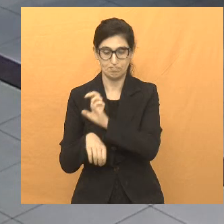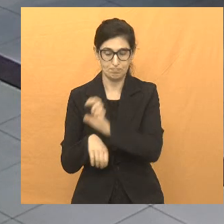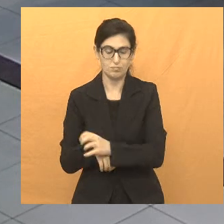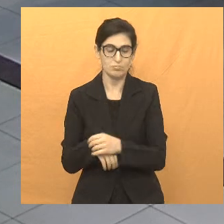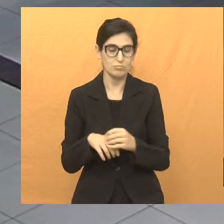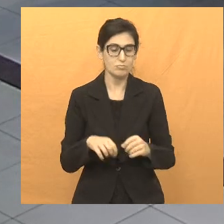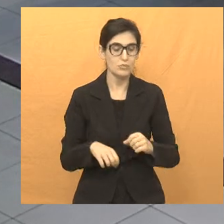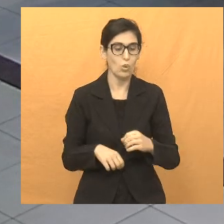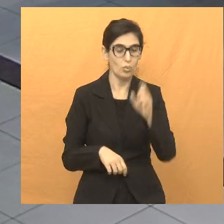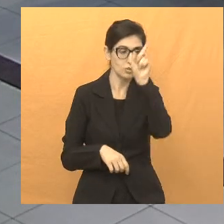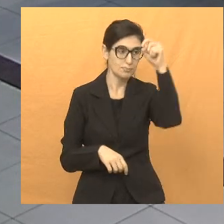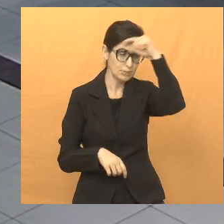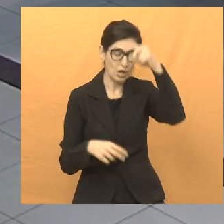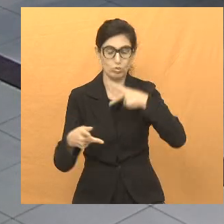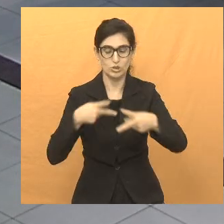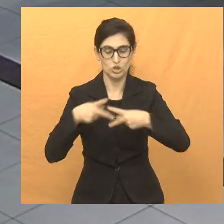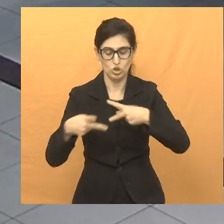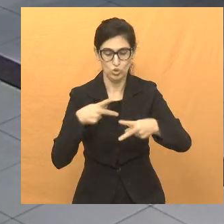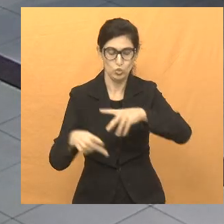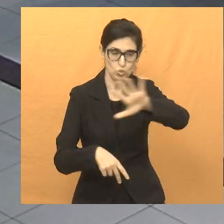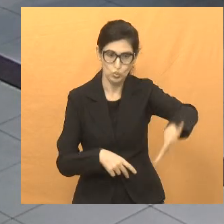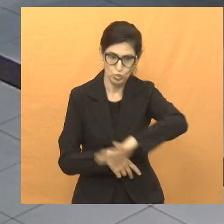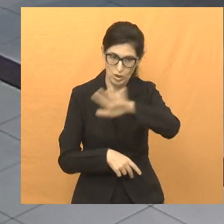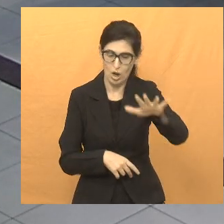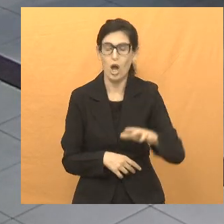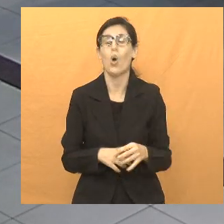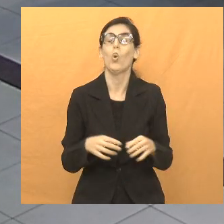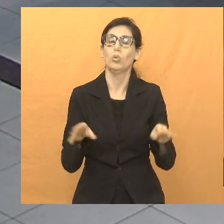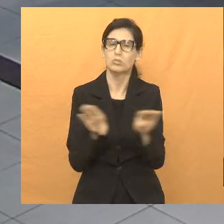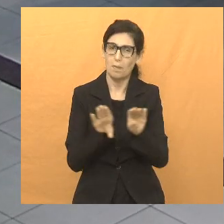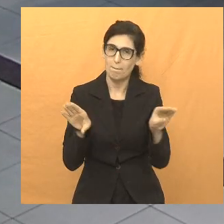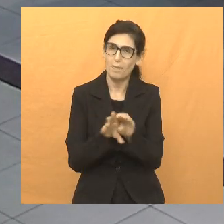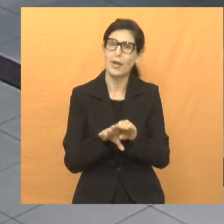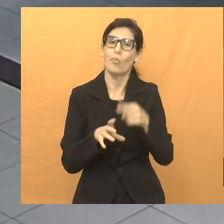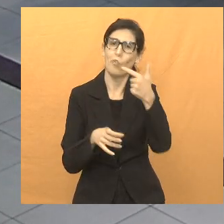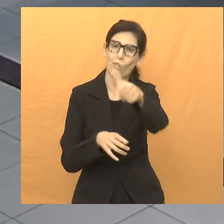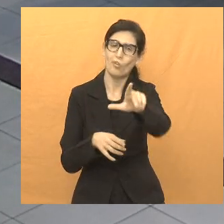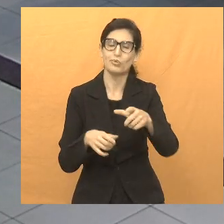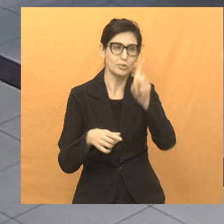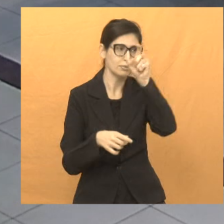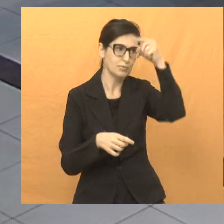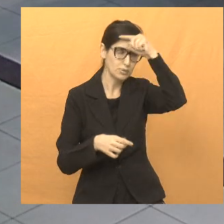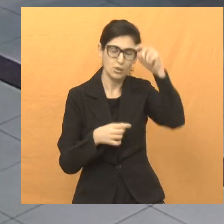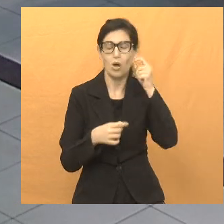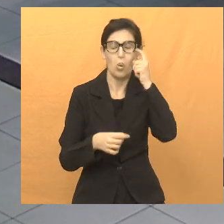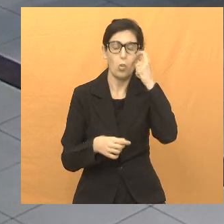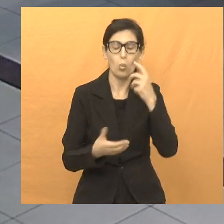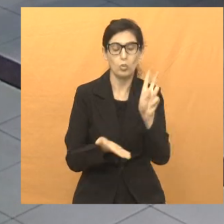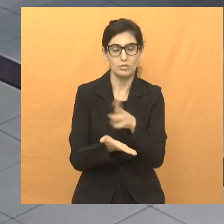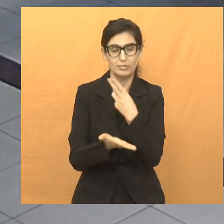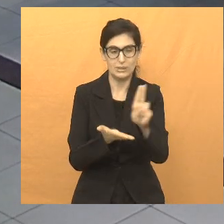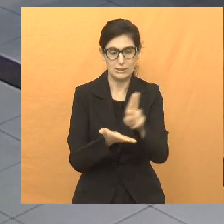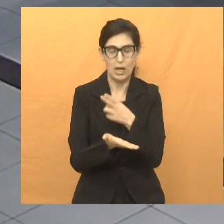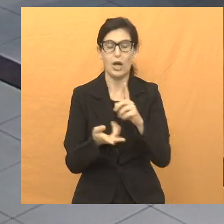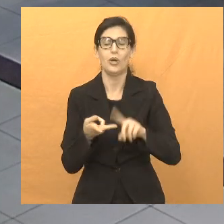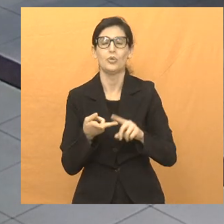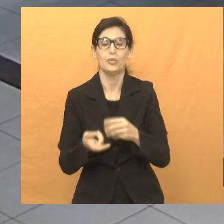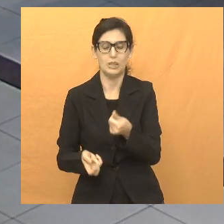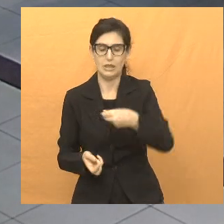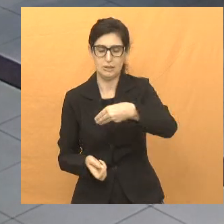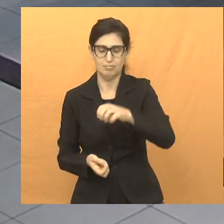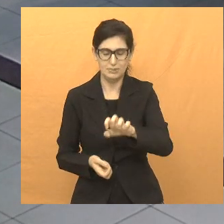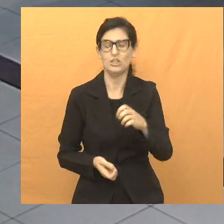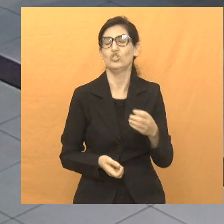só o Hospital Regional de São José, mas o Hospital Universitário, o AMI, a AMI